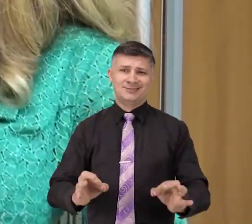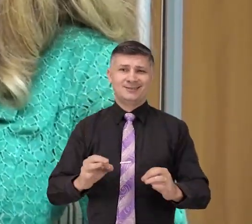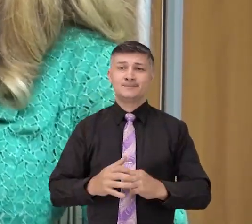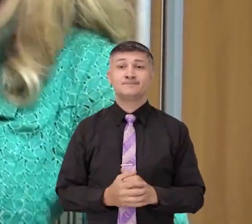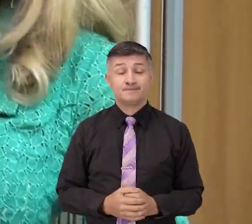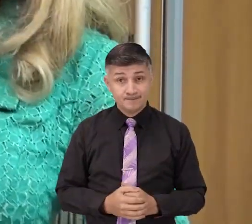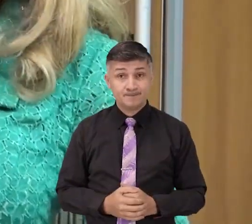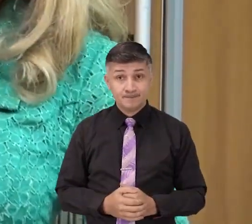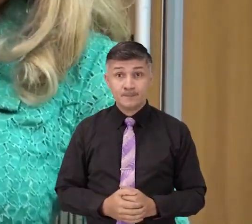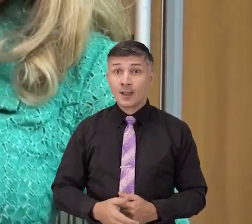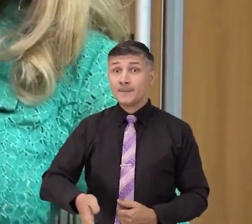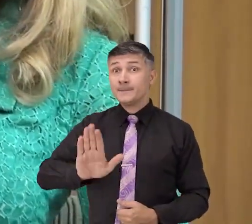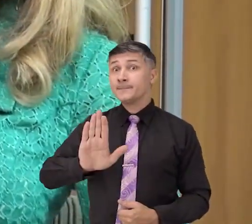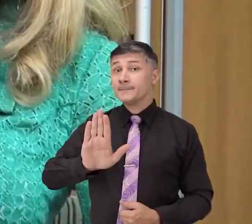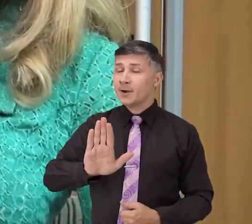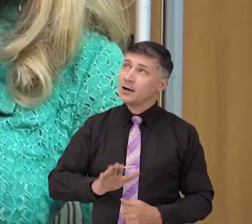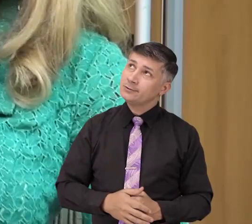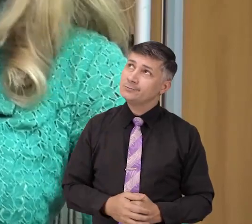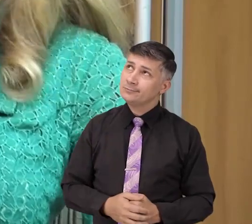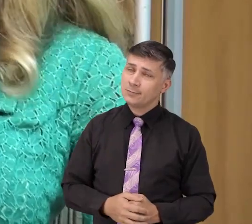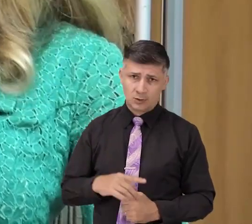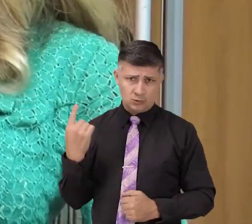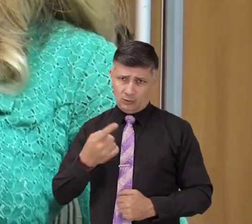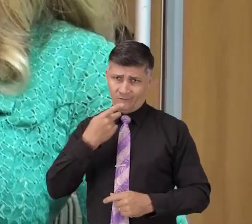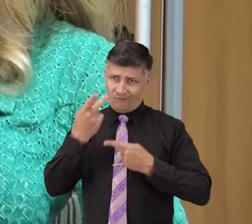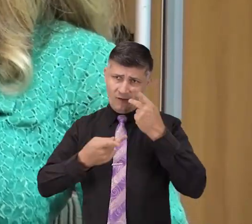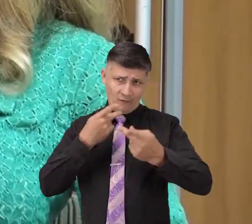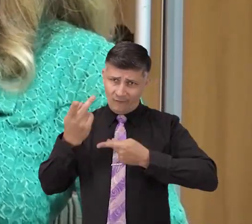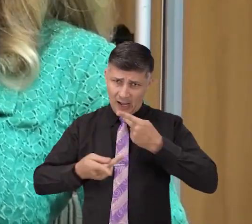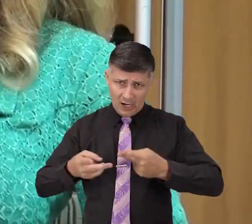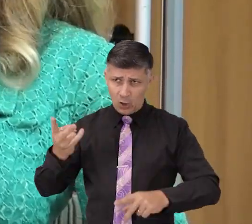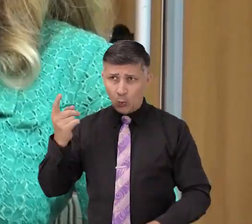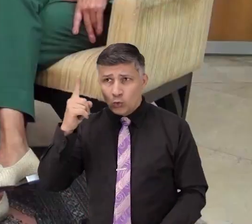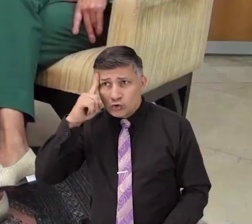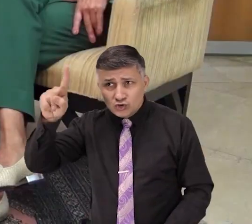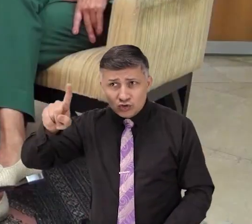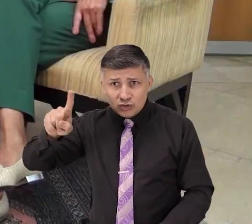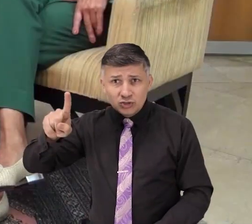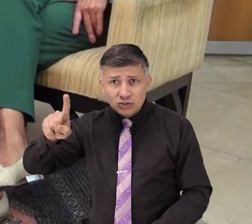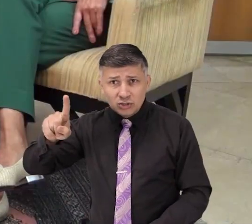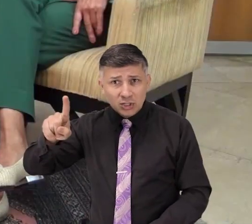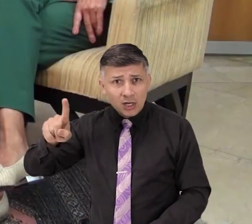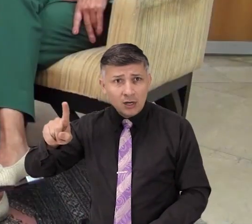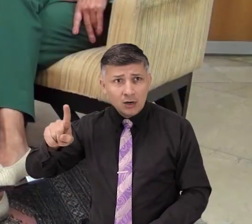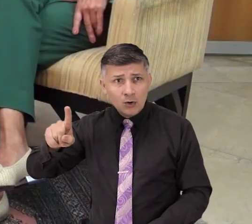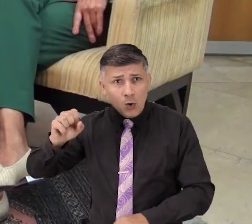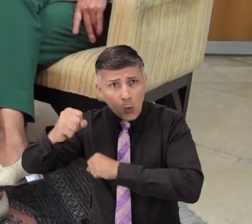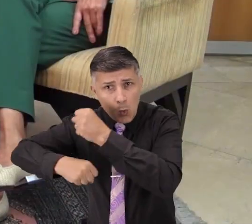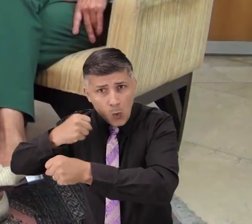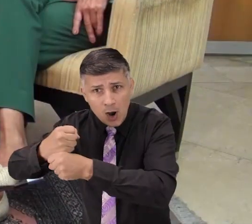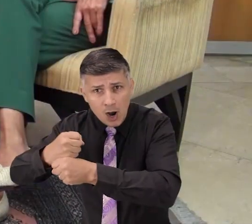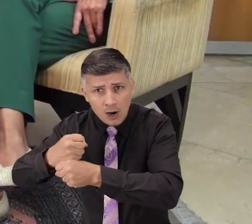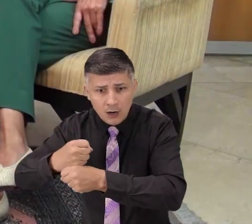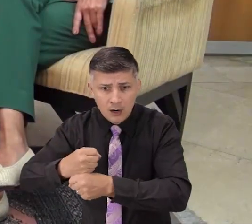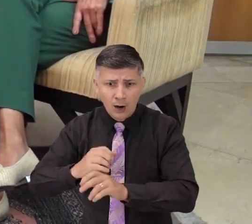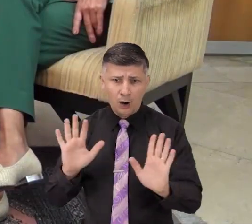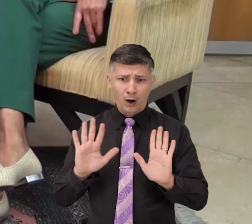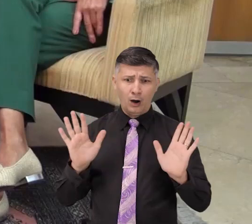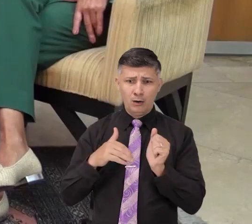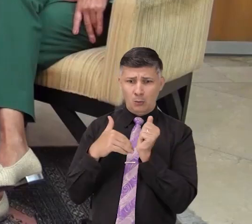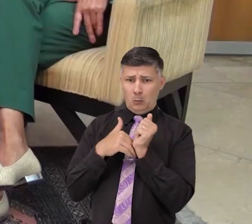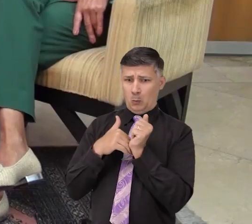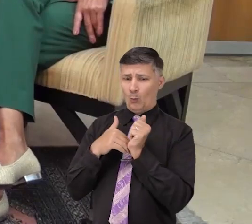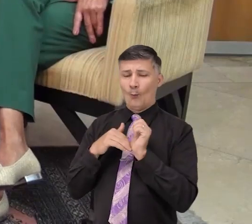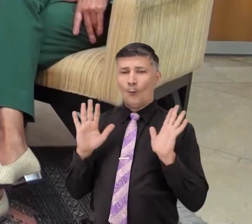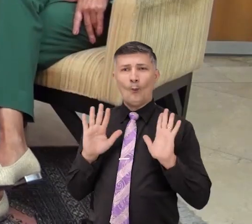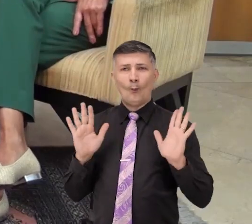dúvida disso. Agora, com relação... Bom, a gente não vai falar em datas, né? Cristina. Só se você quiser. Não, não falo. Eu